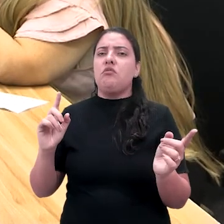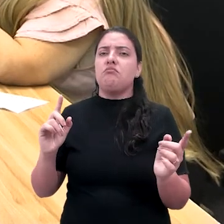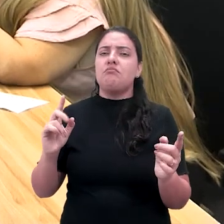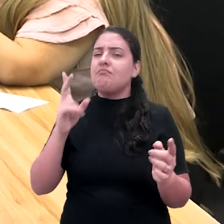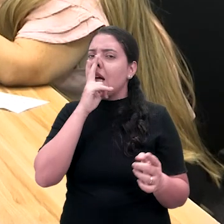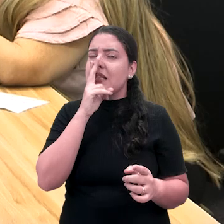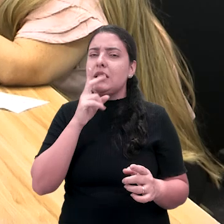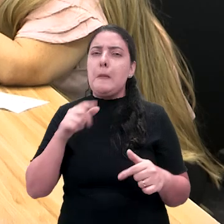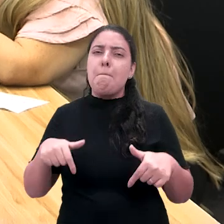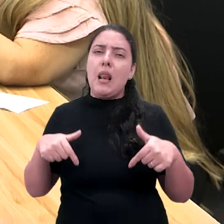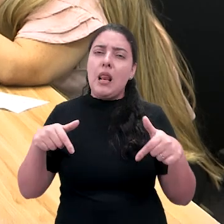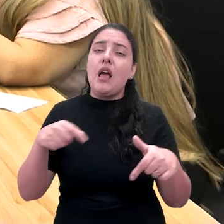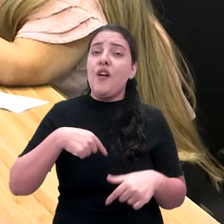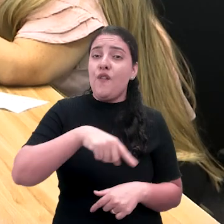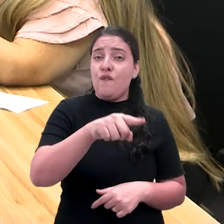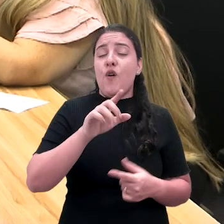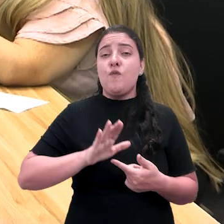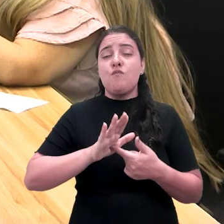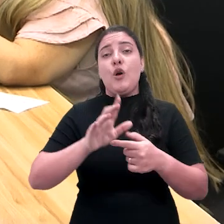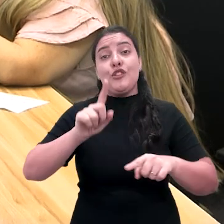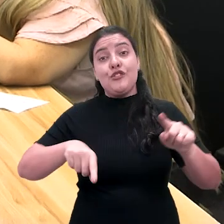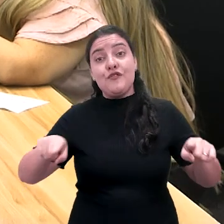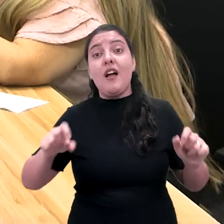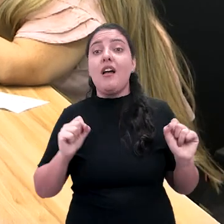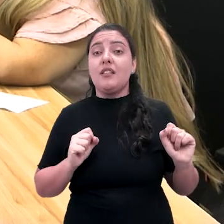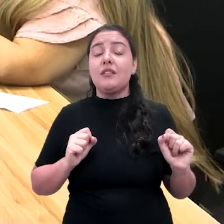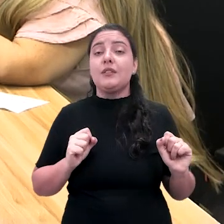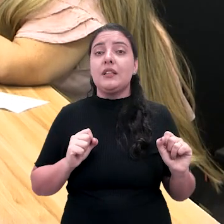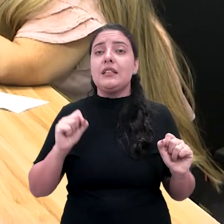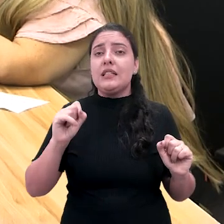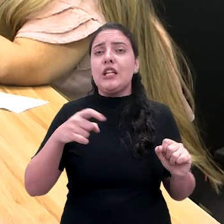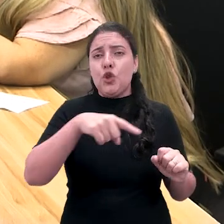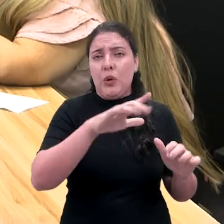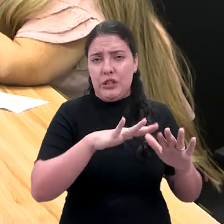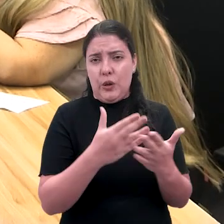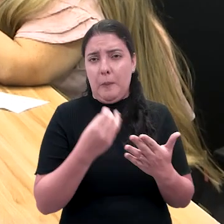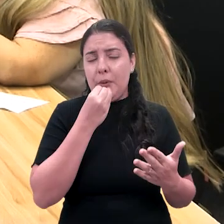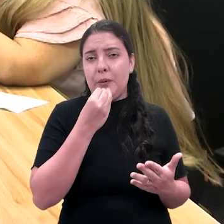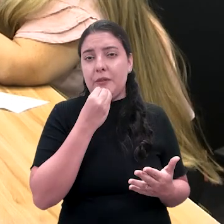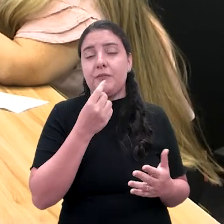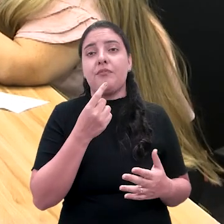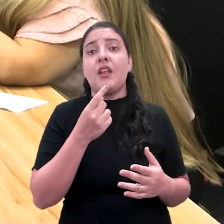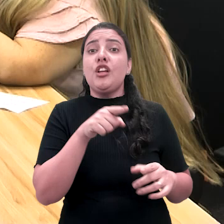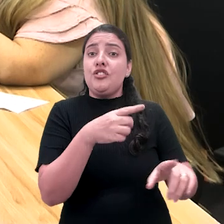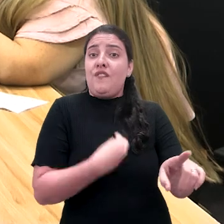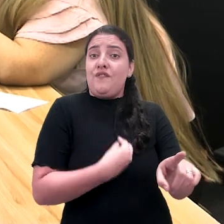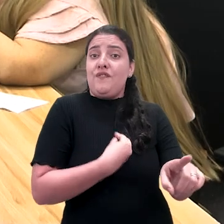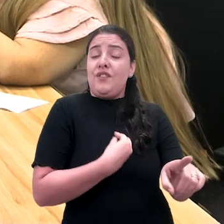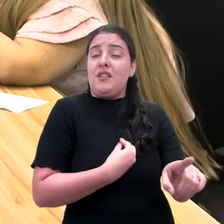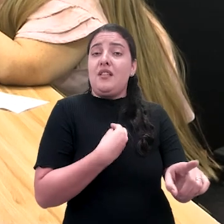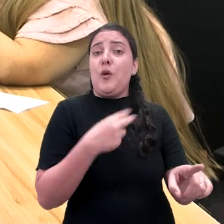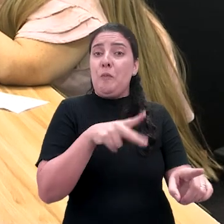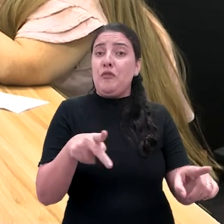tanto. Porque eu vou pra lá pra eles verem o mundo diverso. Aí, se eu for na tua escola, o mundo diverso já tá, porque tu tá lá